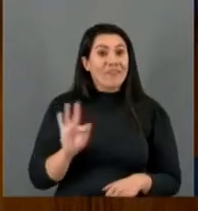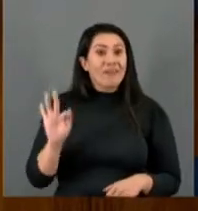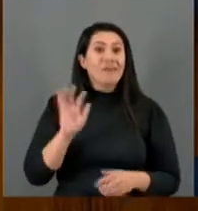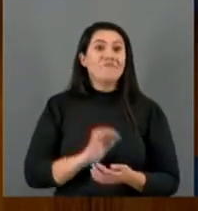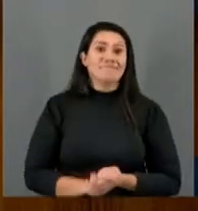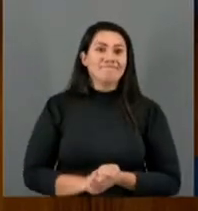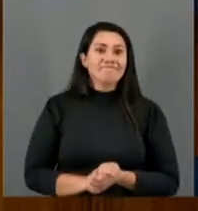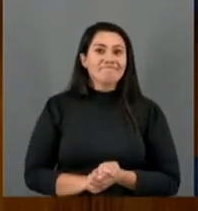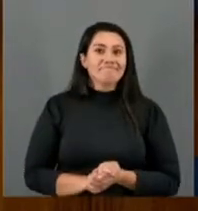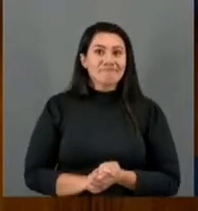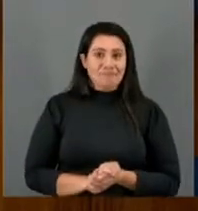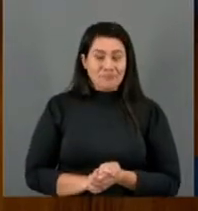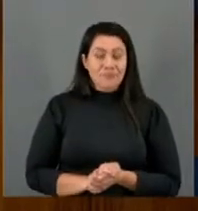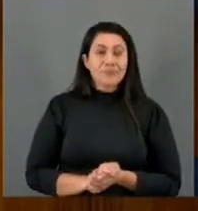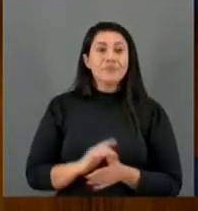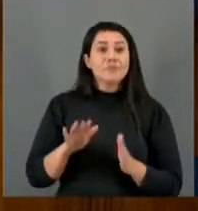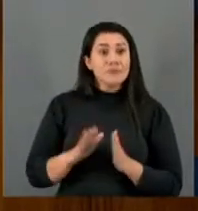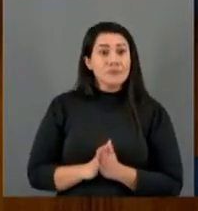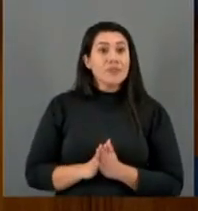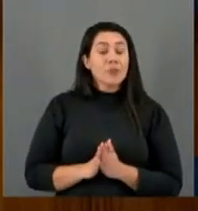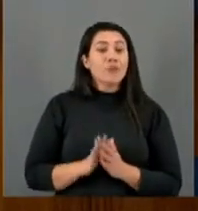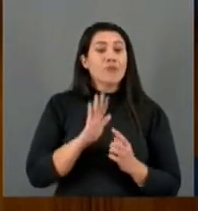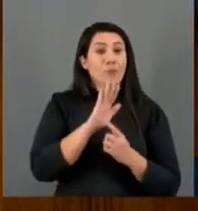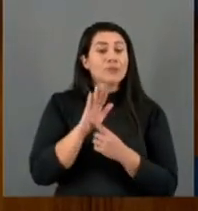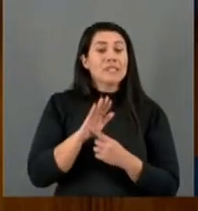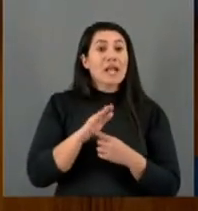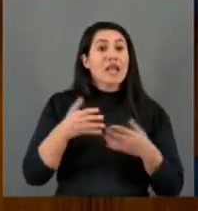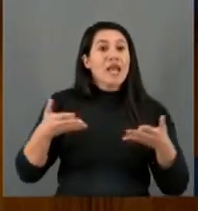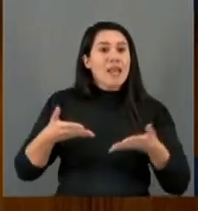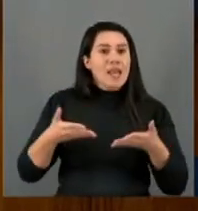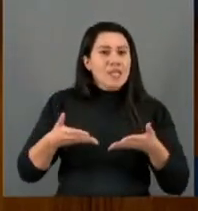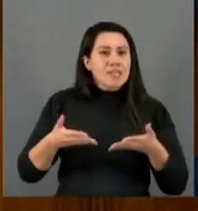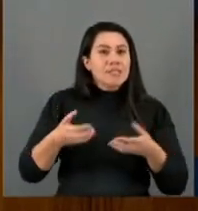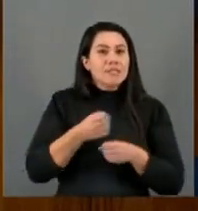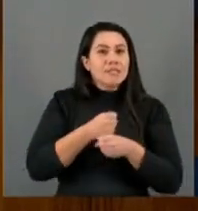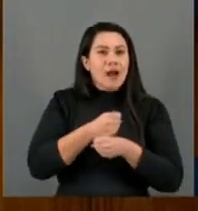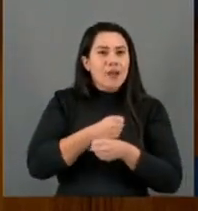ao março, posso trazer esse dado para março desse ano,